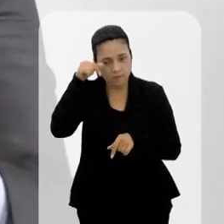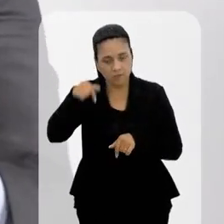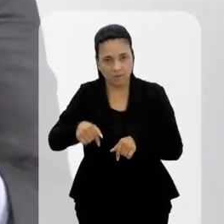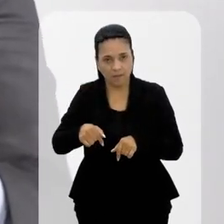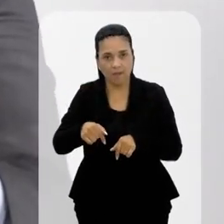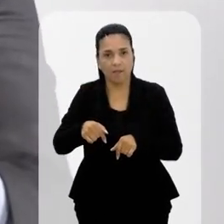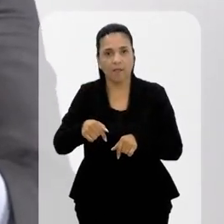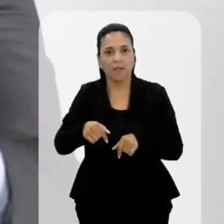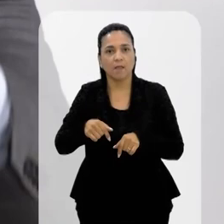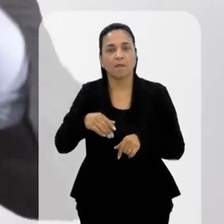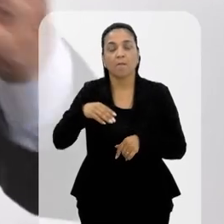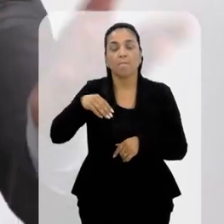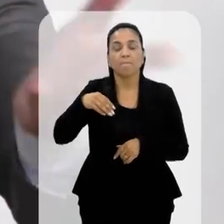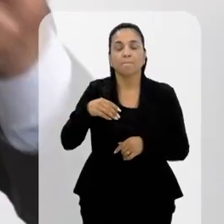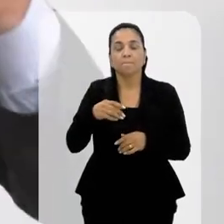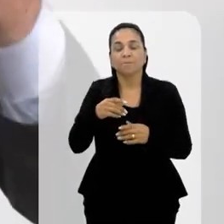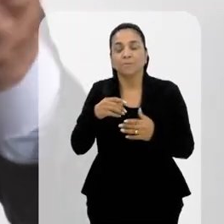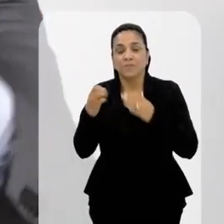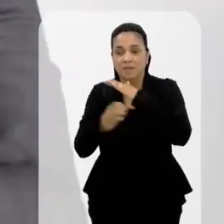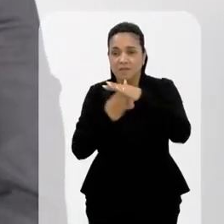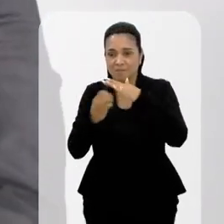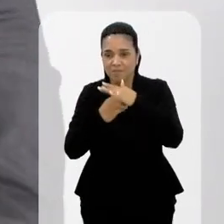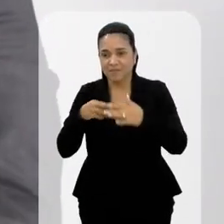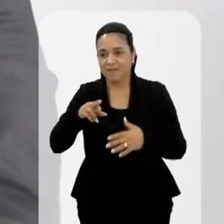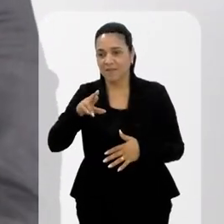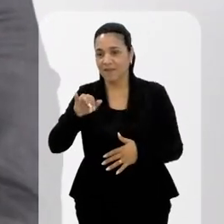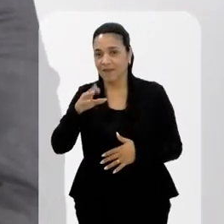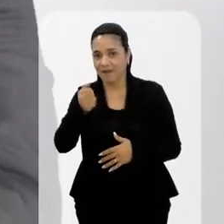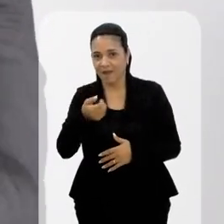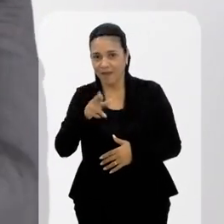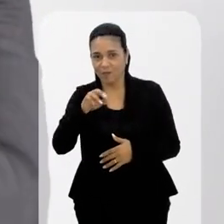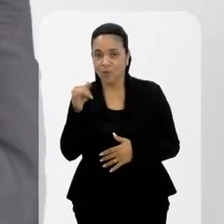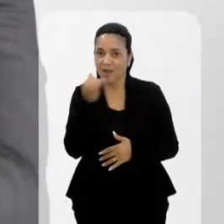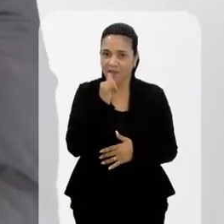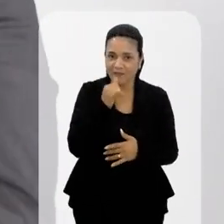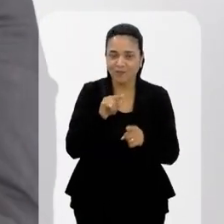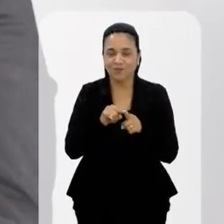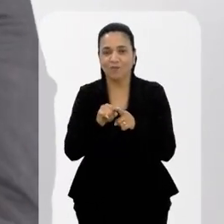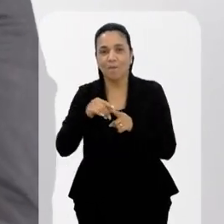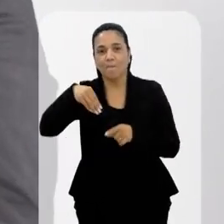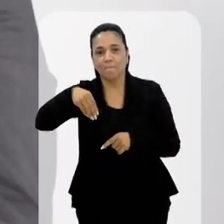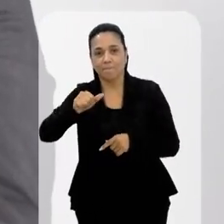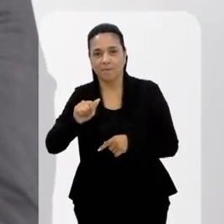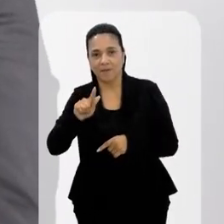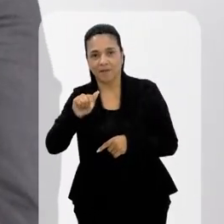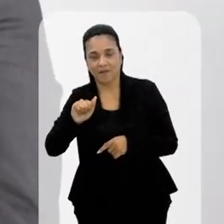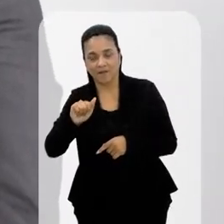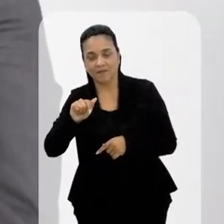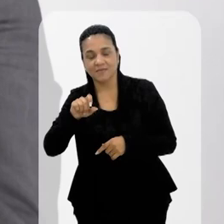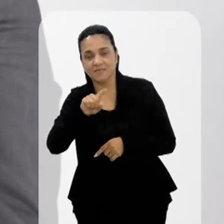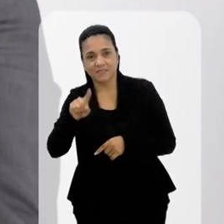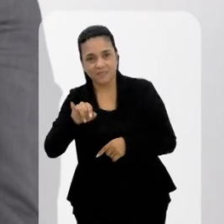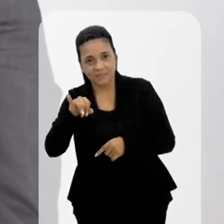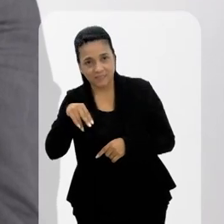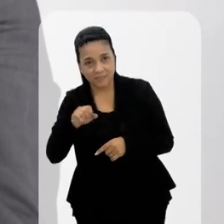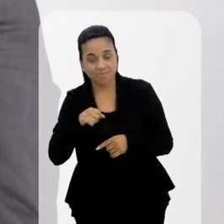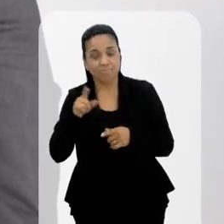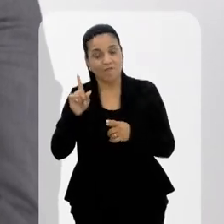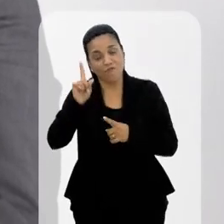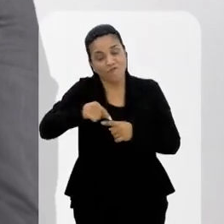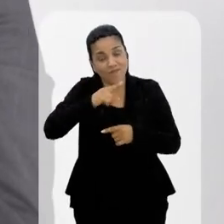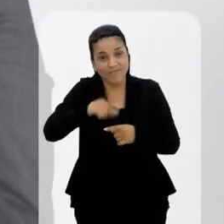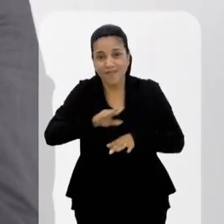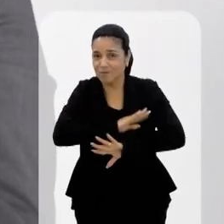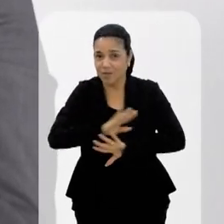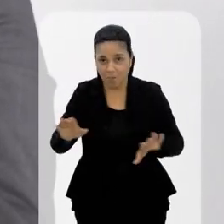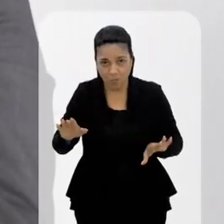aqui, fornecedor. Ricardo Aledo, Magazine Luiza, todo dia, não dá para você resolver o problema, ele aplicaria uma multa ali.